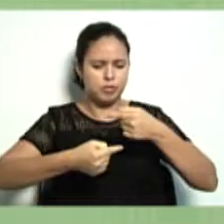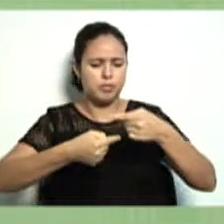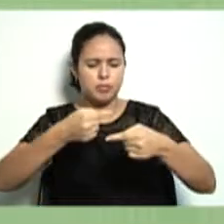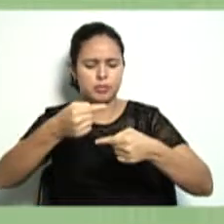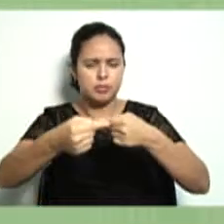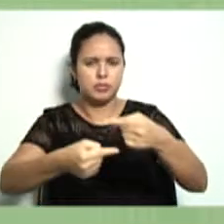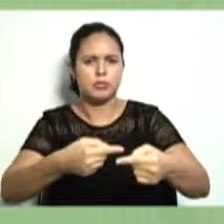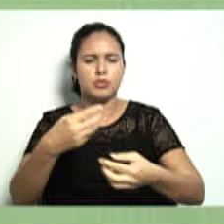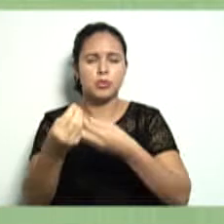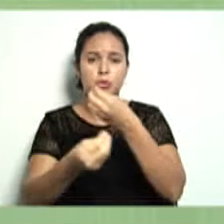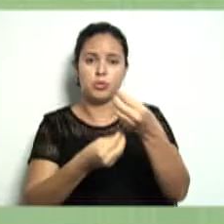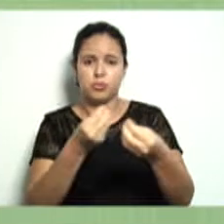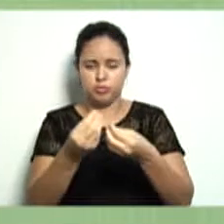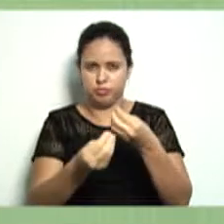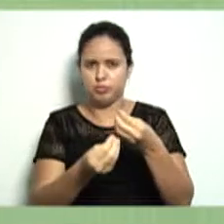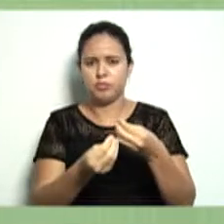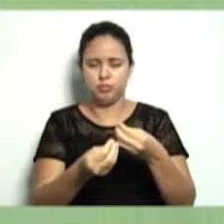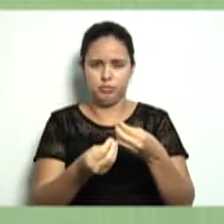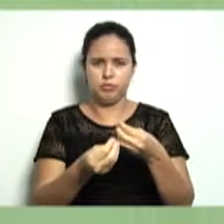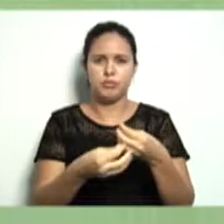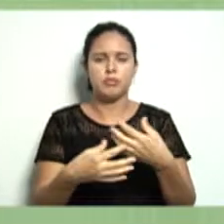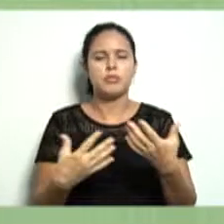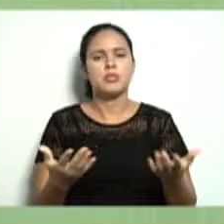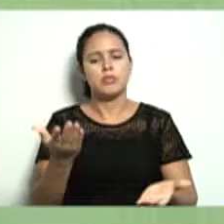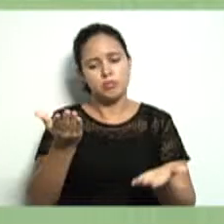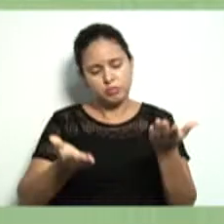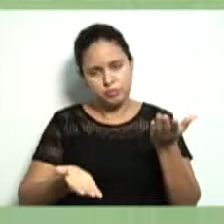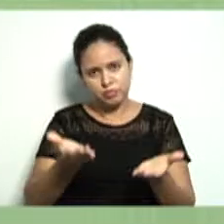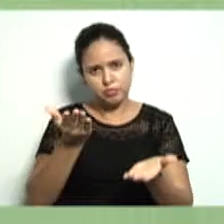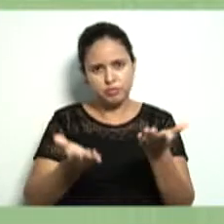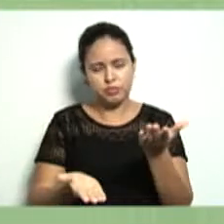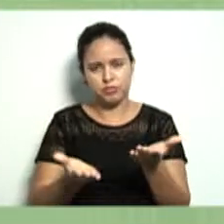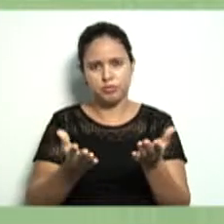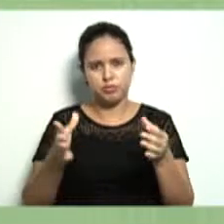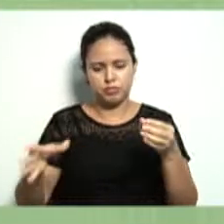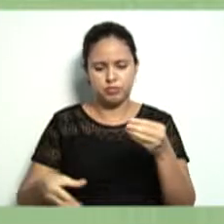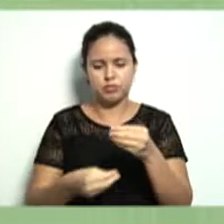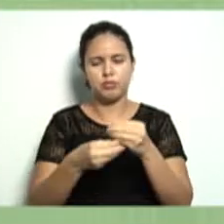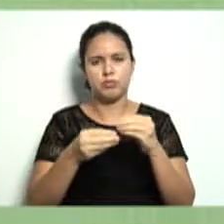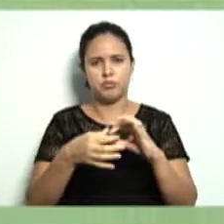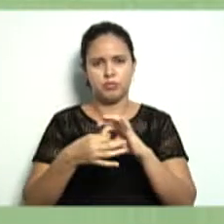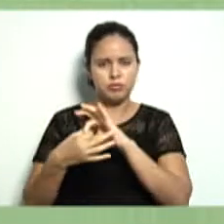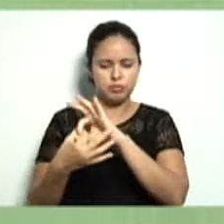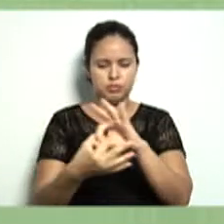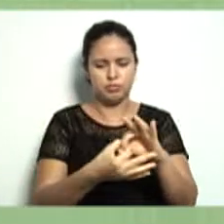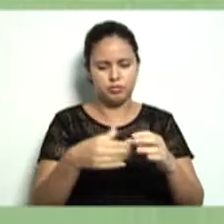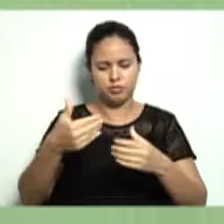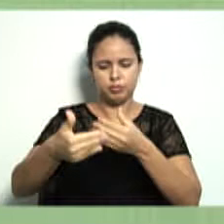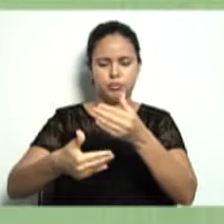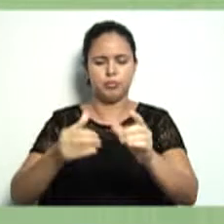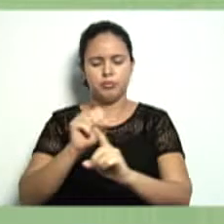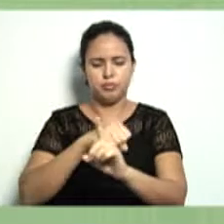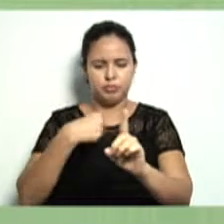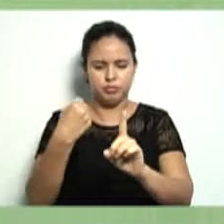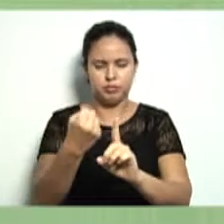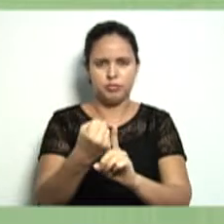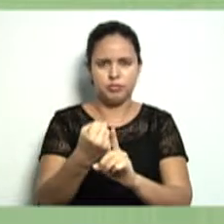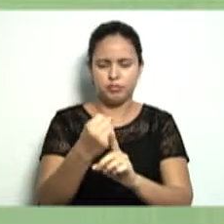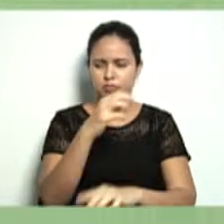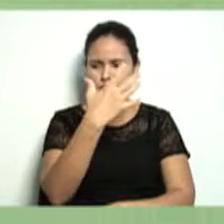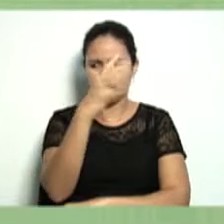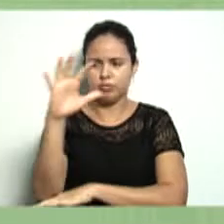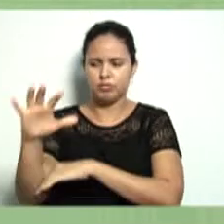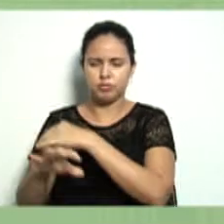de uma melhor forma. Então, sustentabilidade está relacionada ao desenvolvimento social, ambiental e